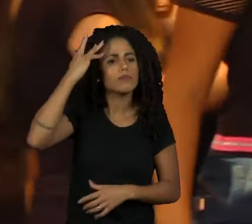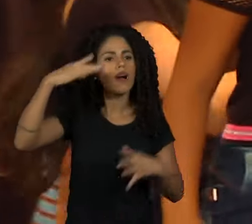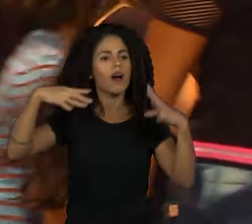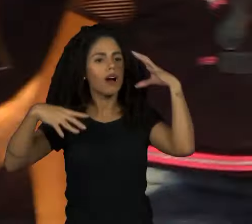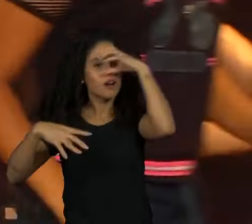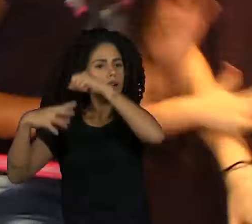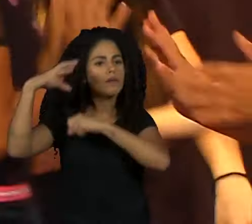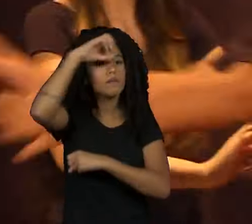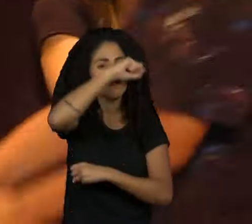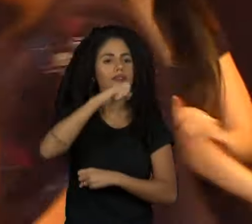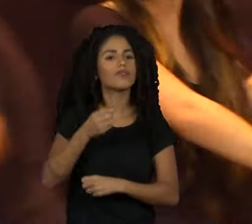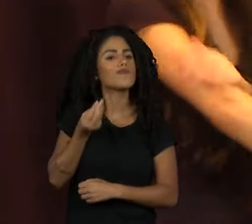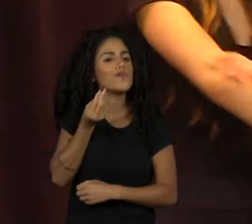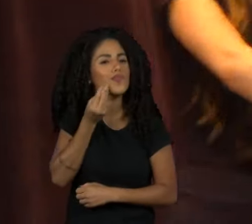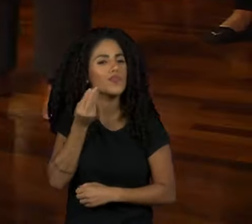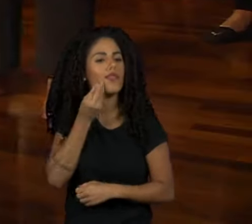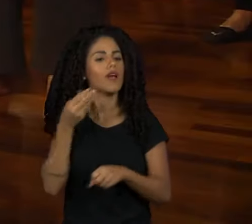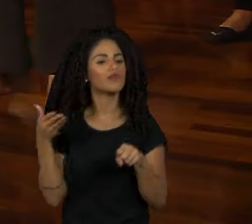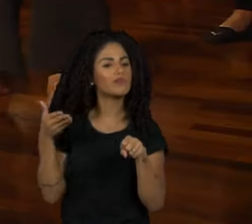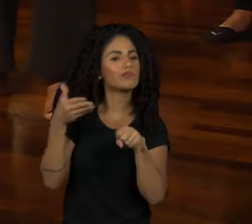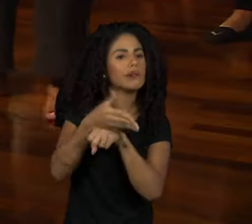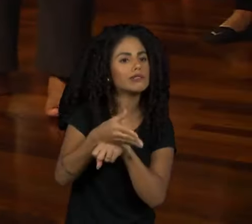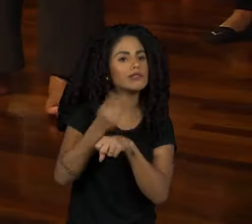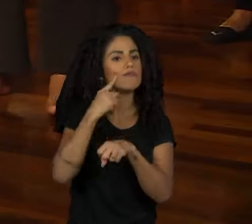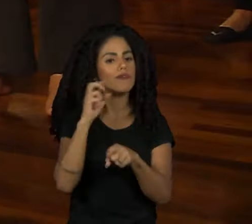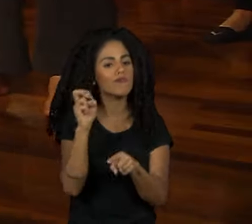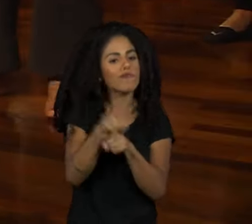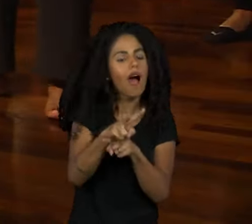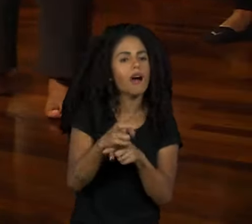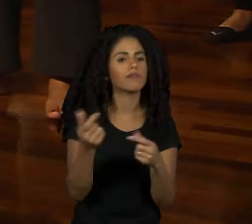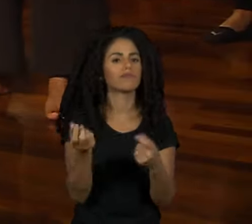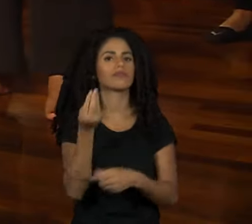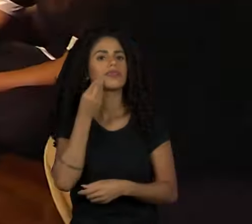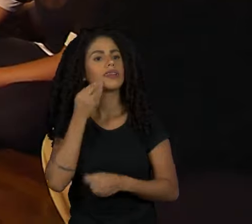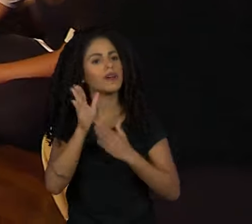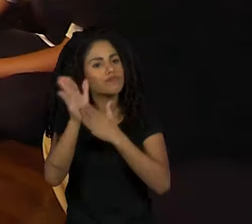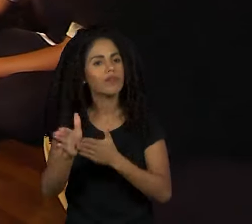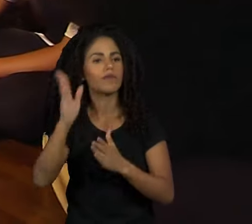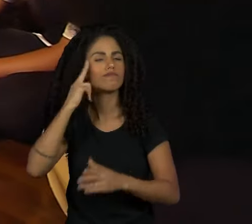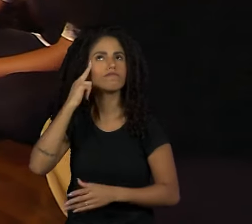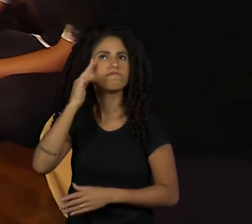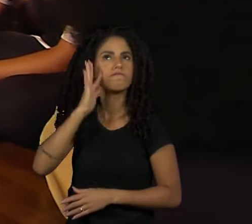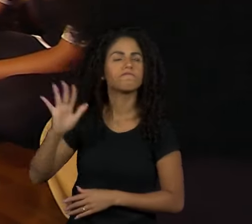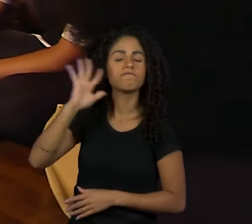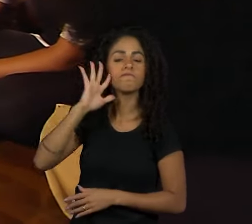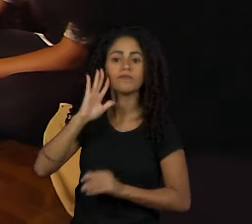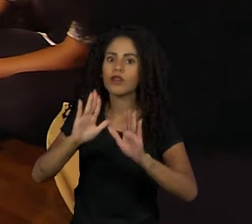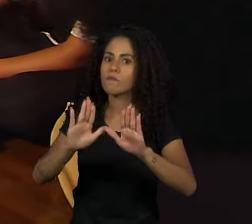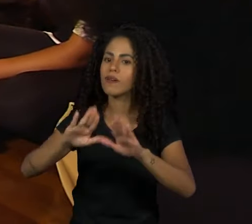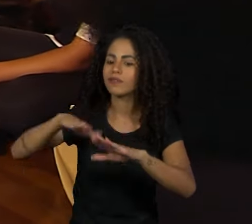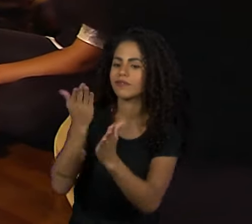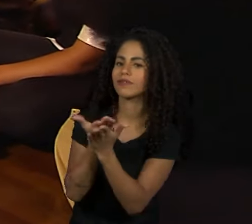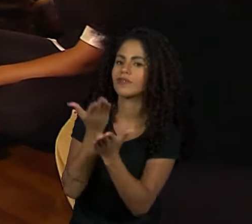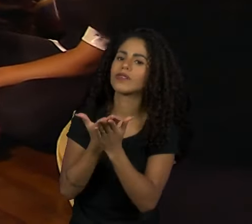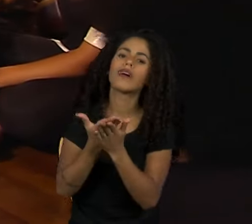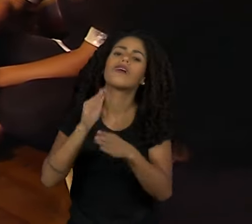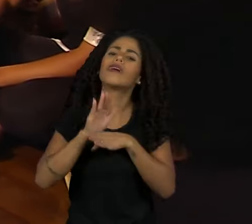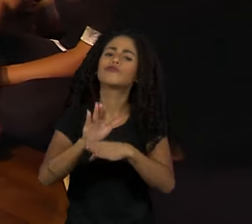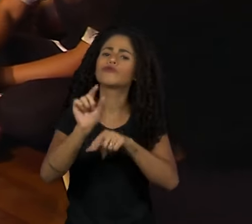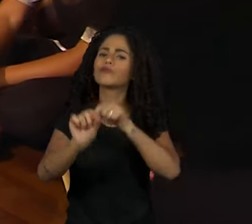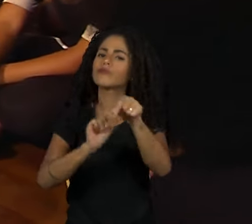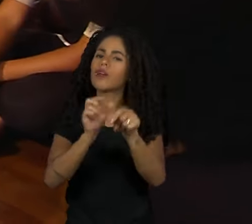fazer um teste, a fazer uma audição, para tentar se colocar também e seguir seu sonho. Mas as aulas ajudam também em coisas